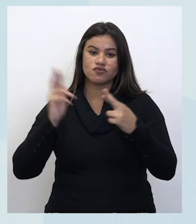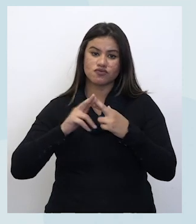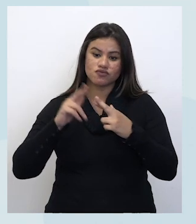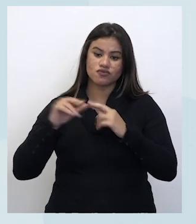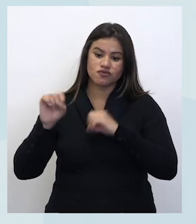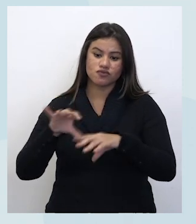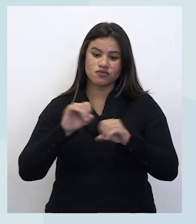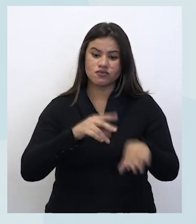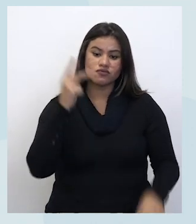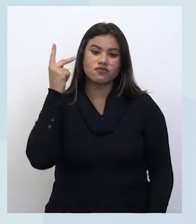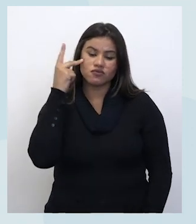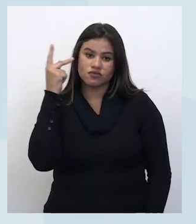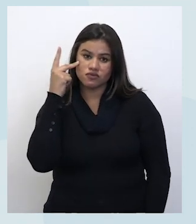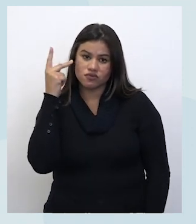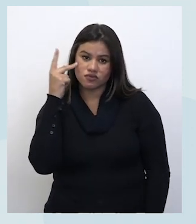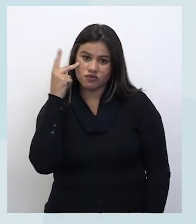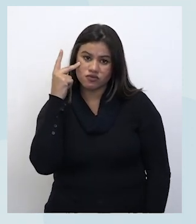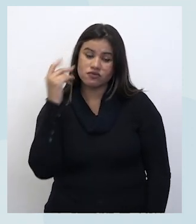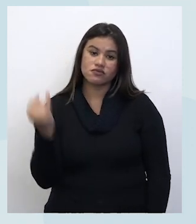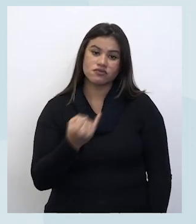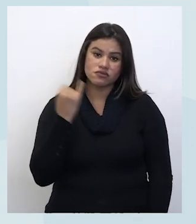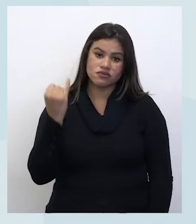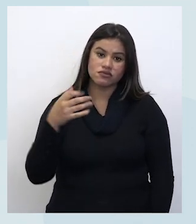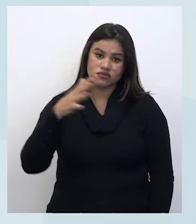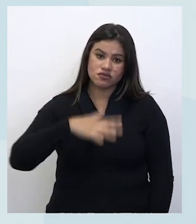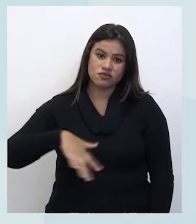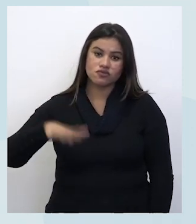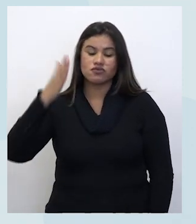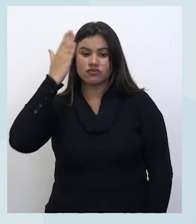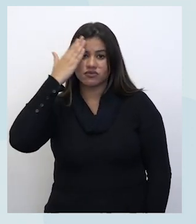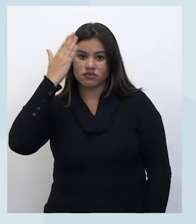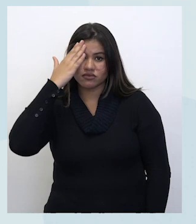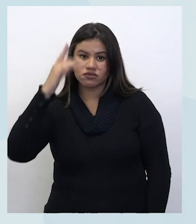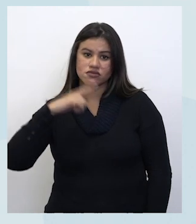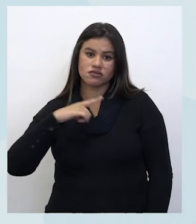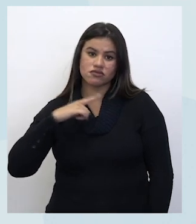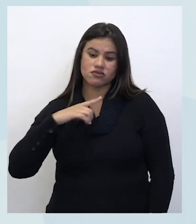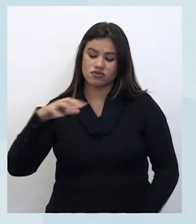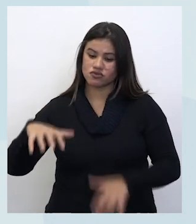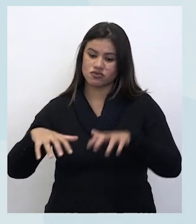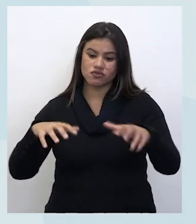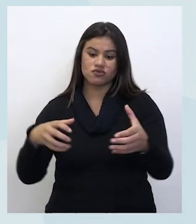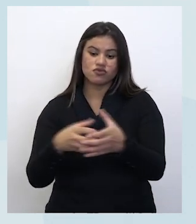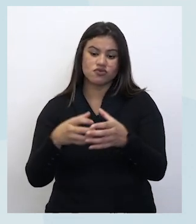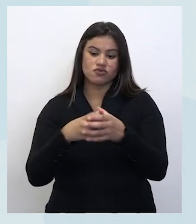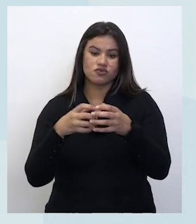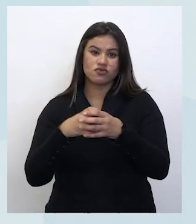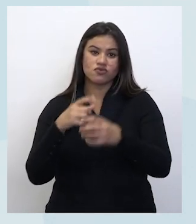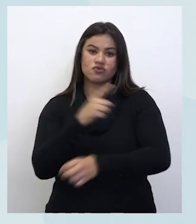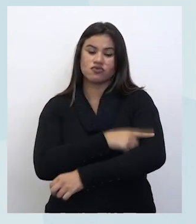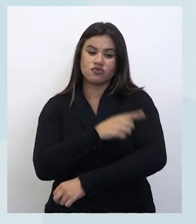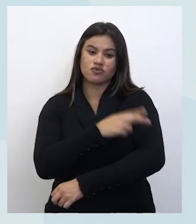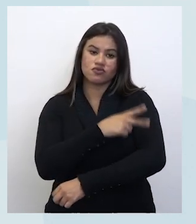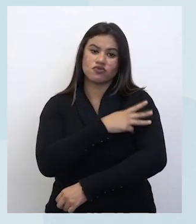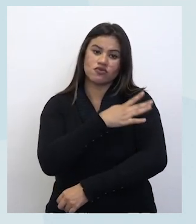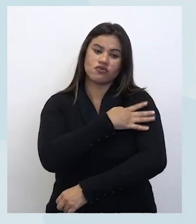São Paulo. Então, é muito importante que a gente saiba que também tem todas as outras turmas e todos os anos escolares desenvolvendo atividades